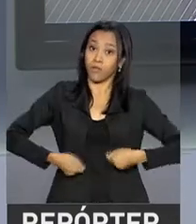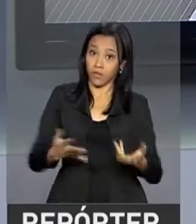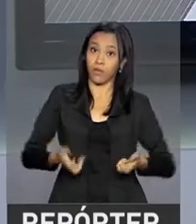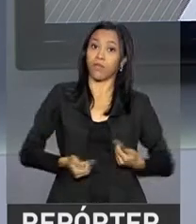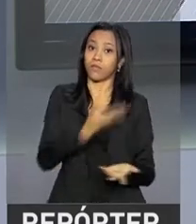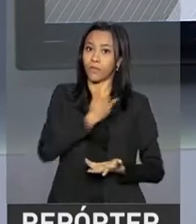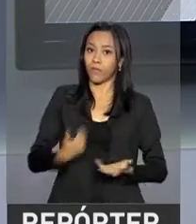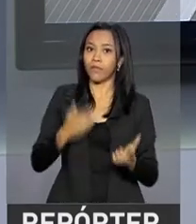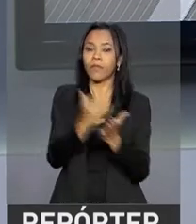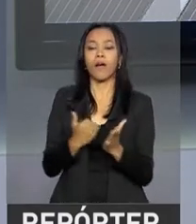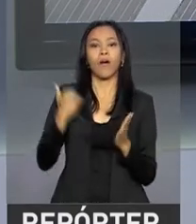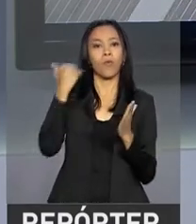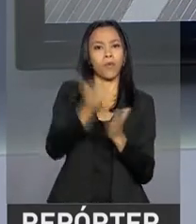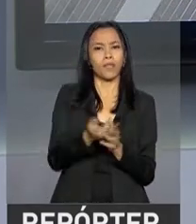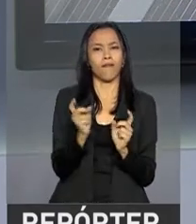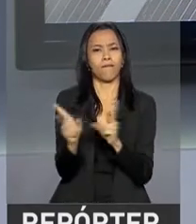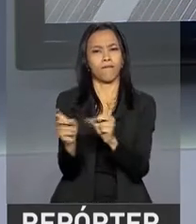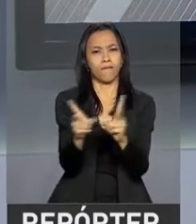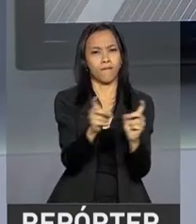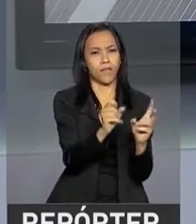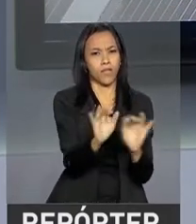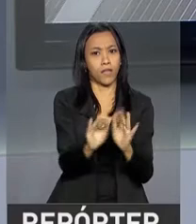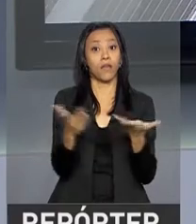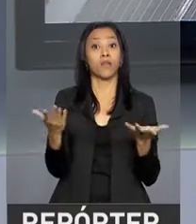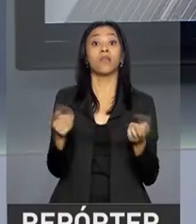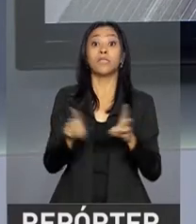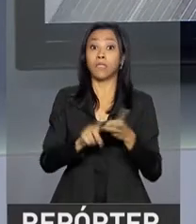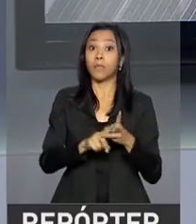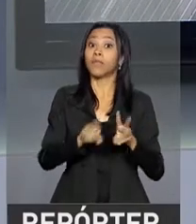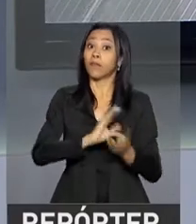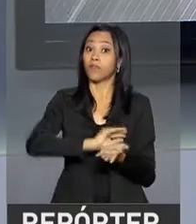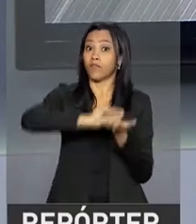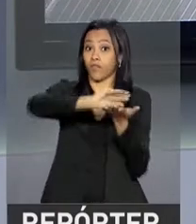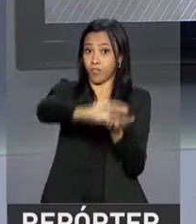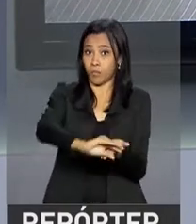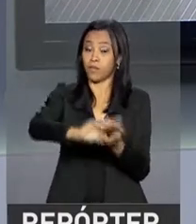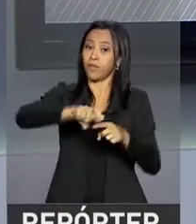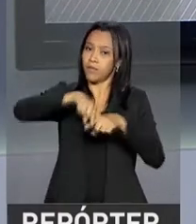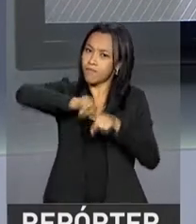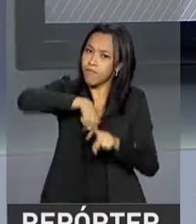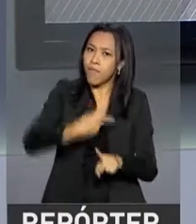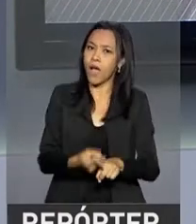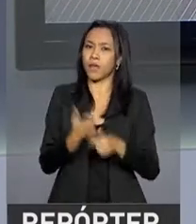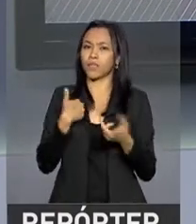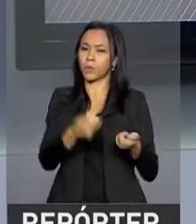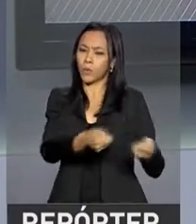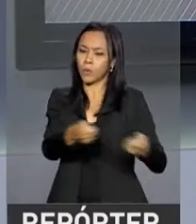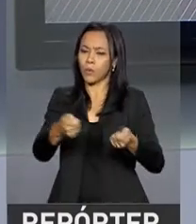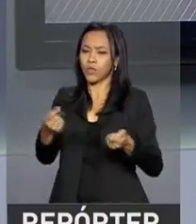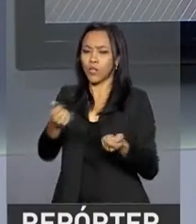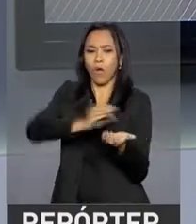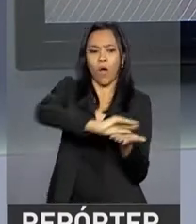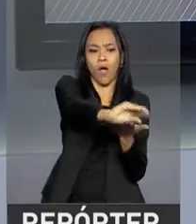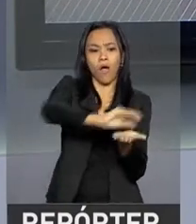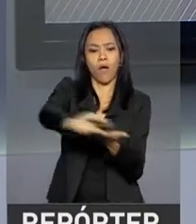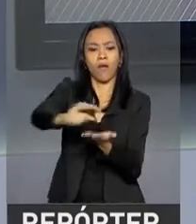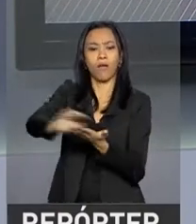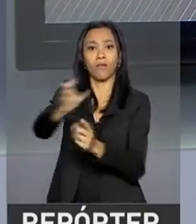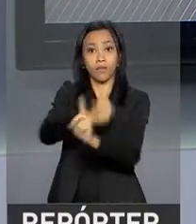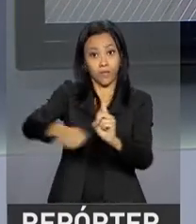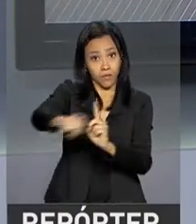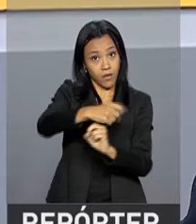aumentar o comércio internacional eo investimento além de direcionar mais os gastos sociais para as famílias de baixa